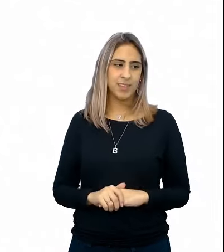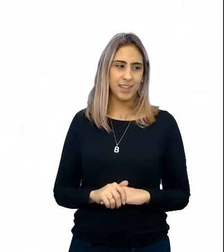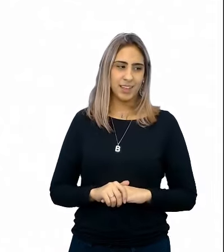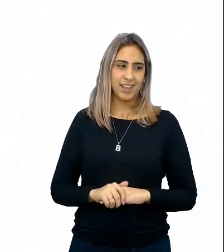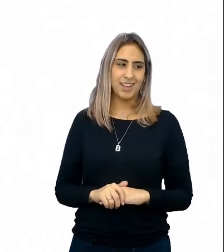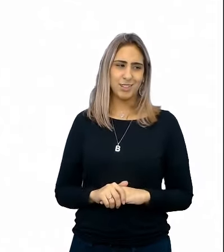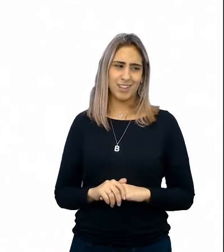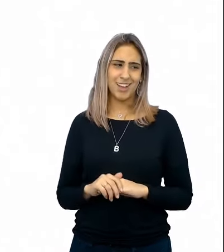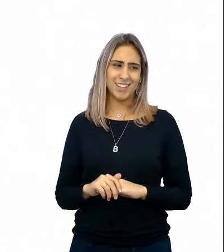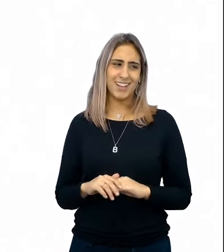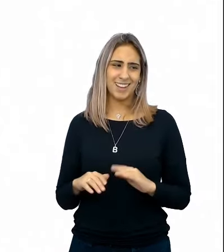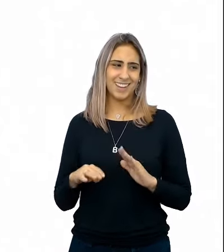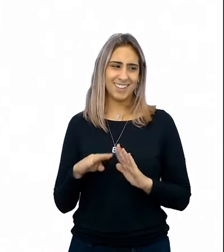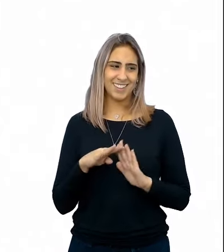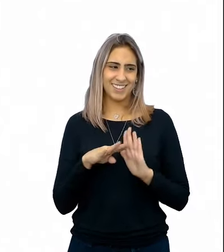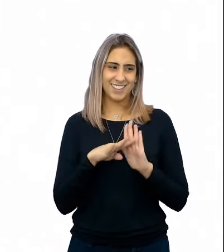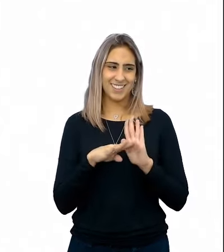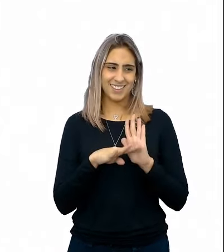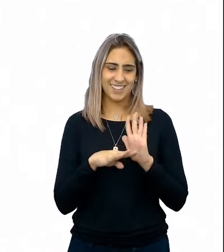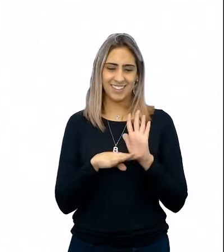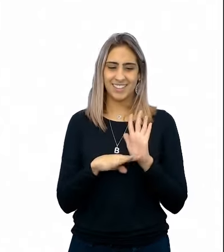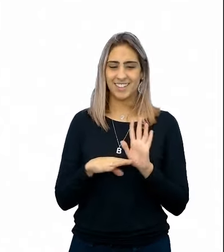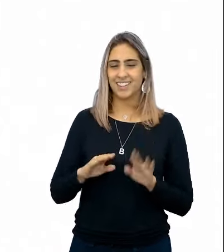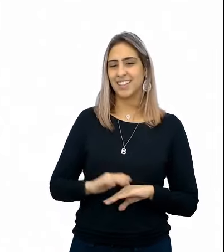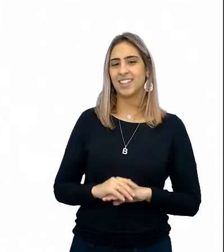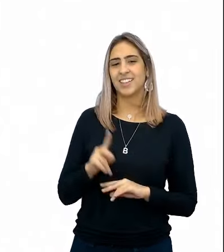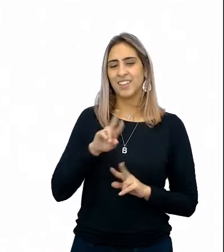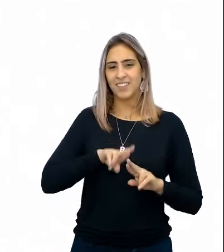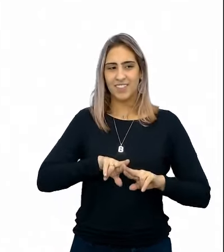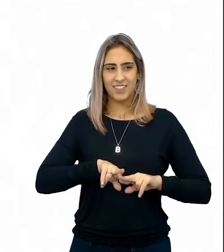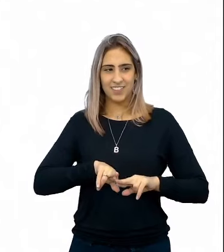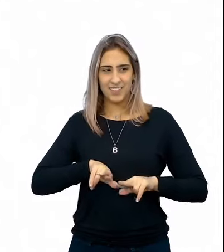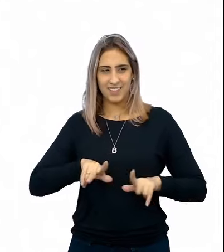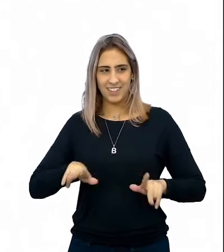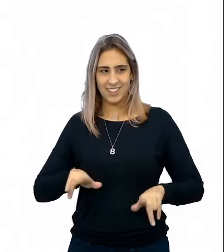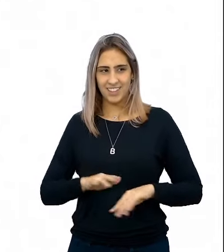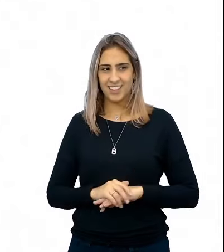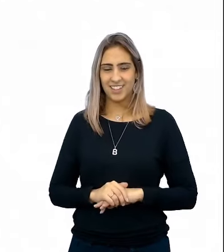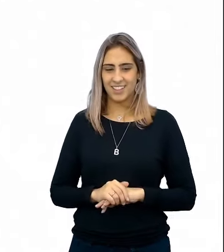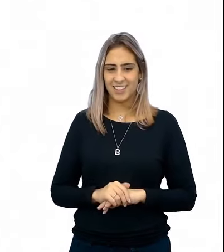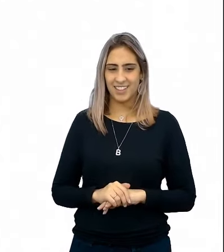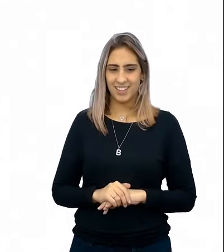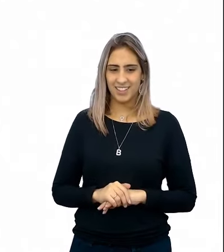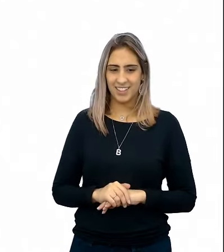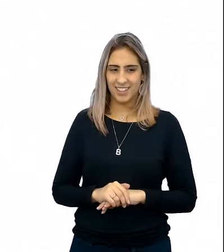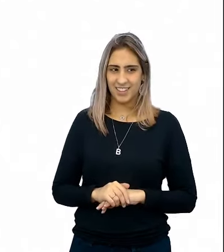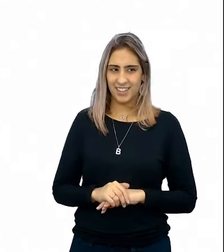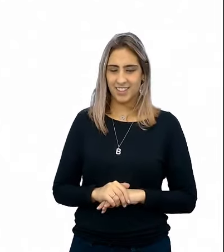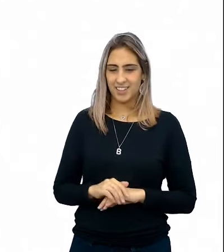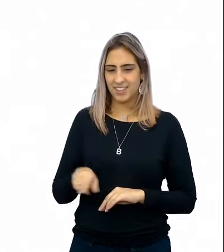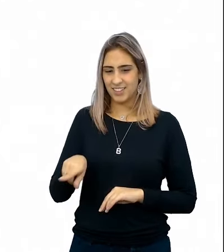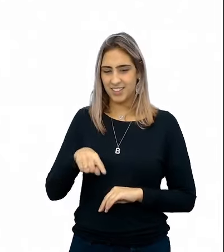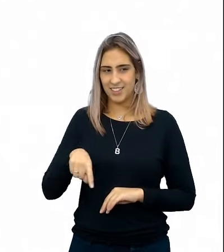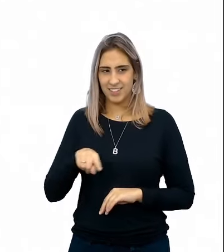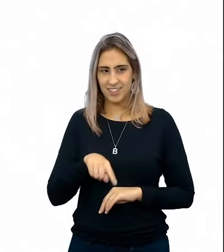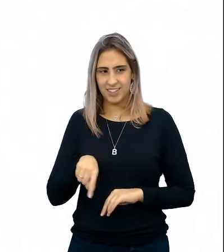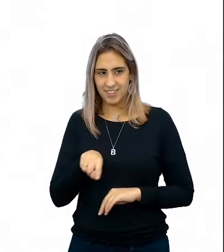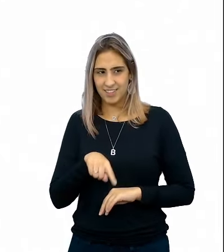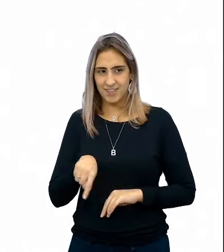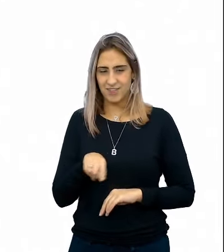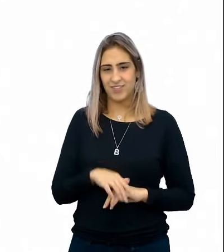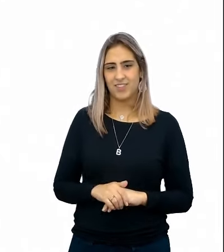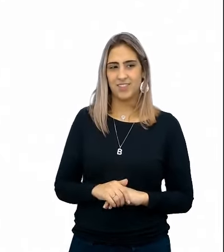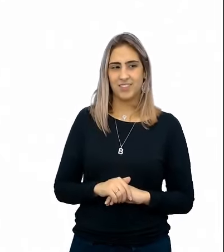Então, vamos lá. A figura mostra várias quadras no parque, entre elas quadra de futebol,